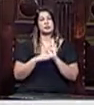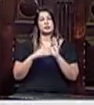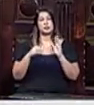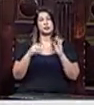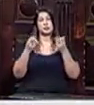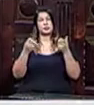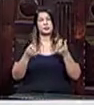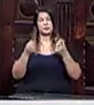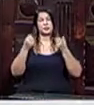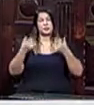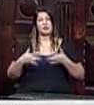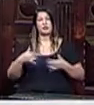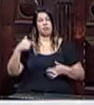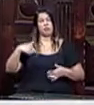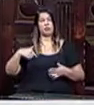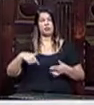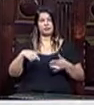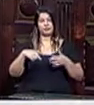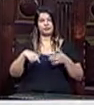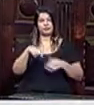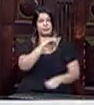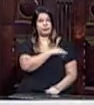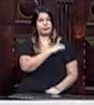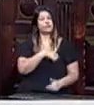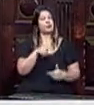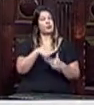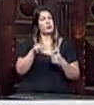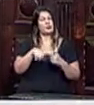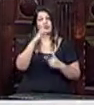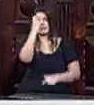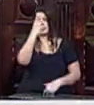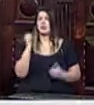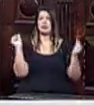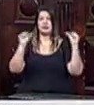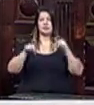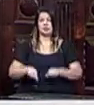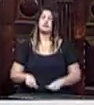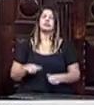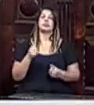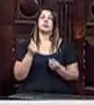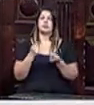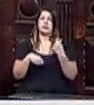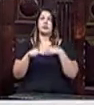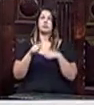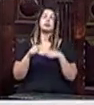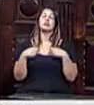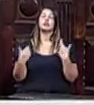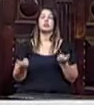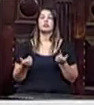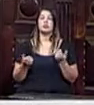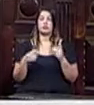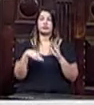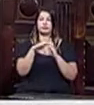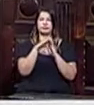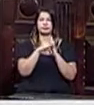de calamidade financeira para o Estado do Rio de Janeiro, ele fundamentava-se